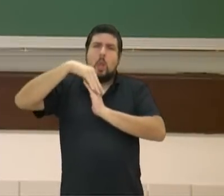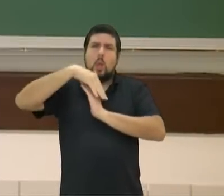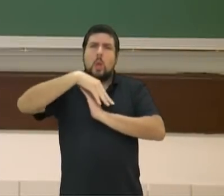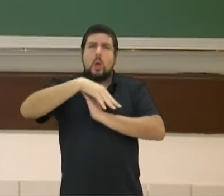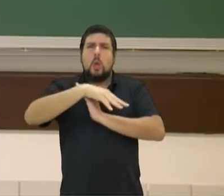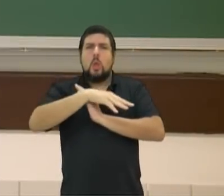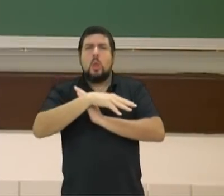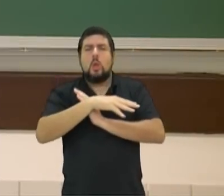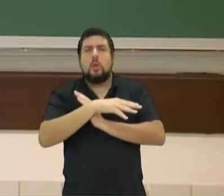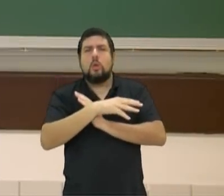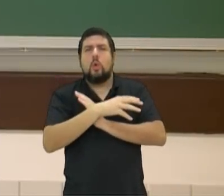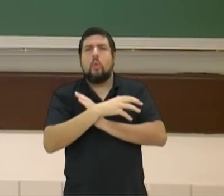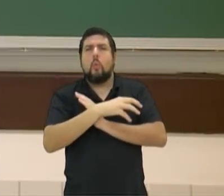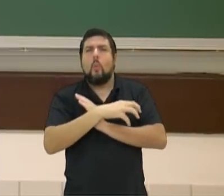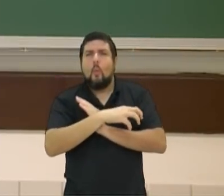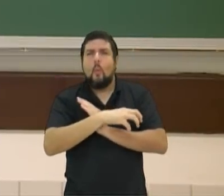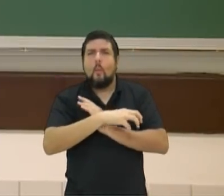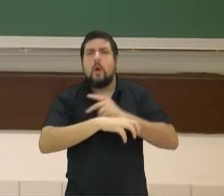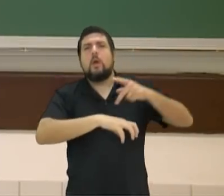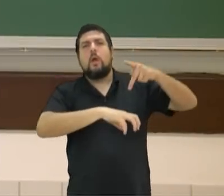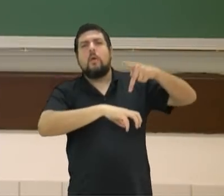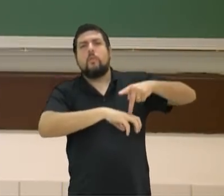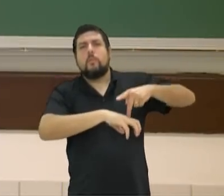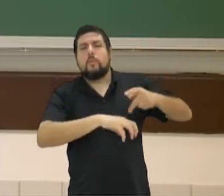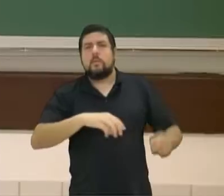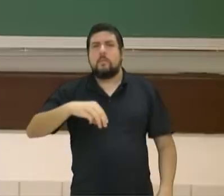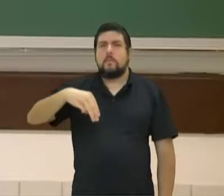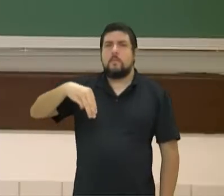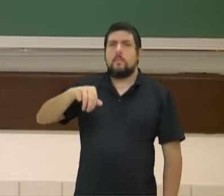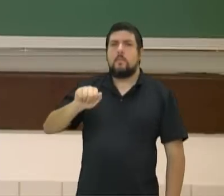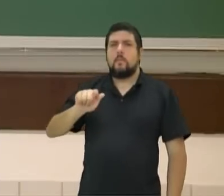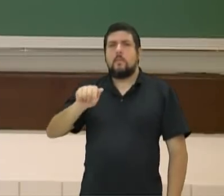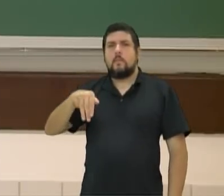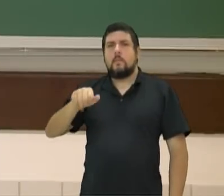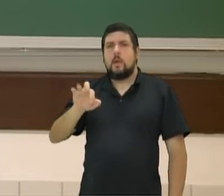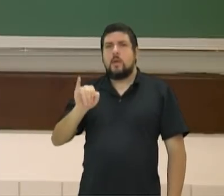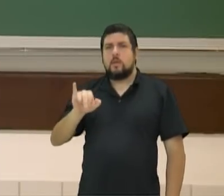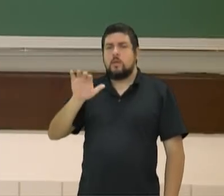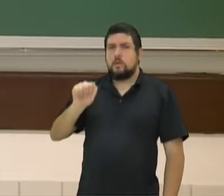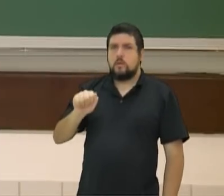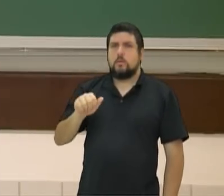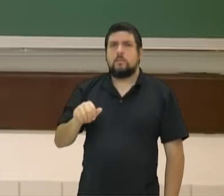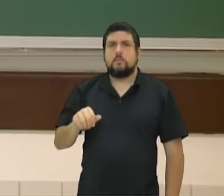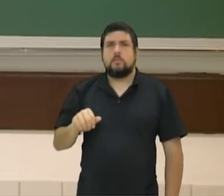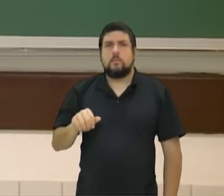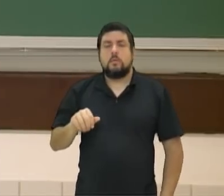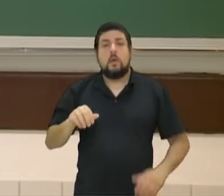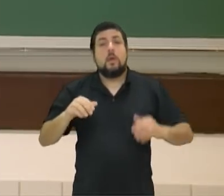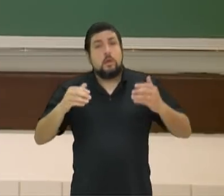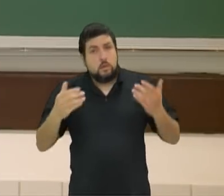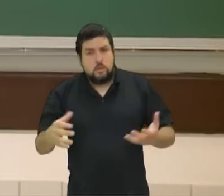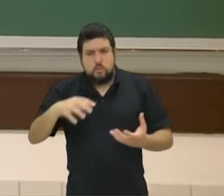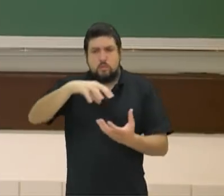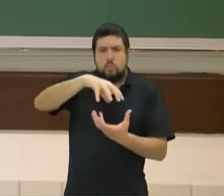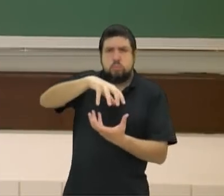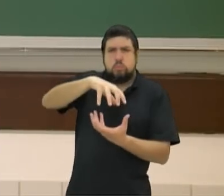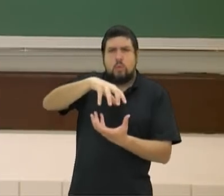além da rocha magmática, a gente sabe que existem outras rochas no planeta, que é um planeta rochoso, o planeta